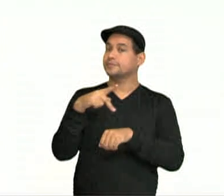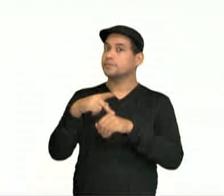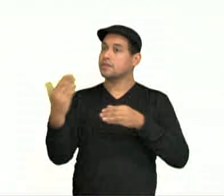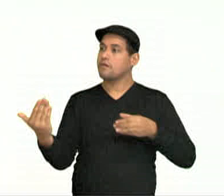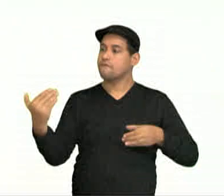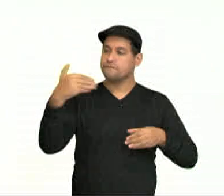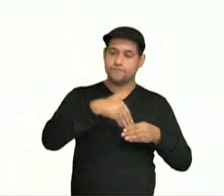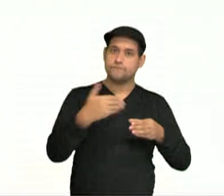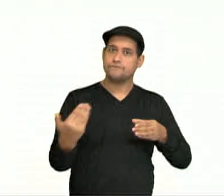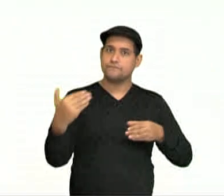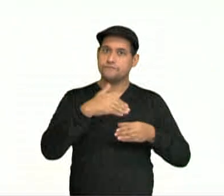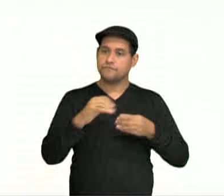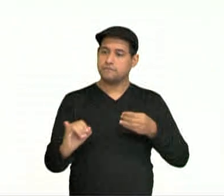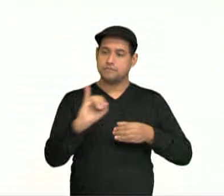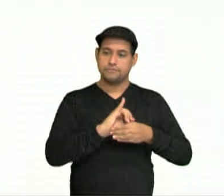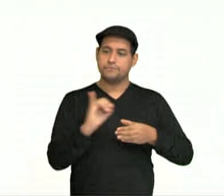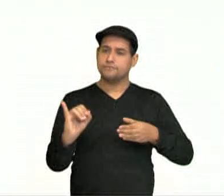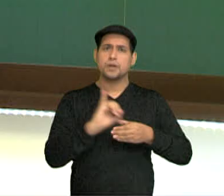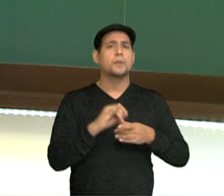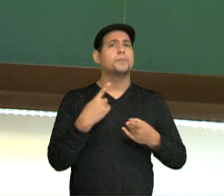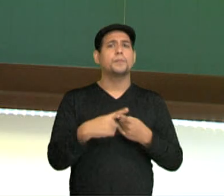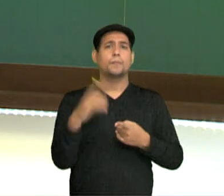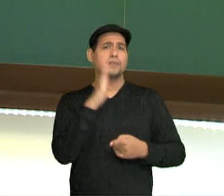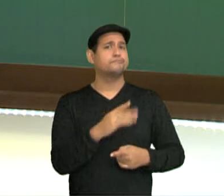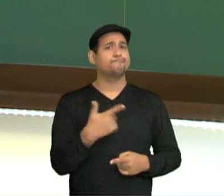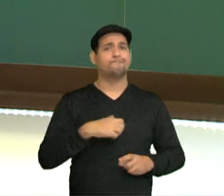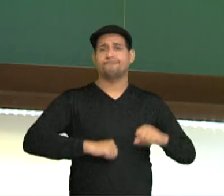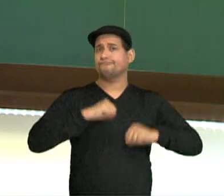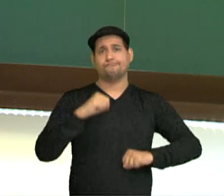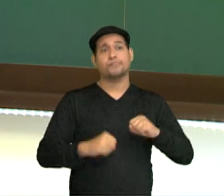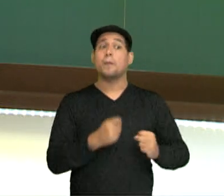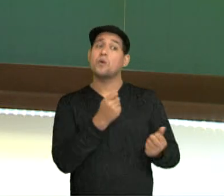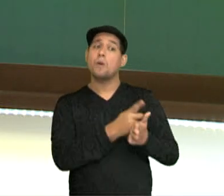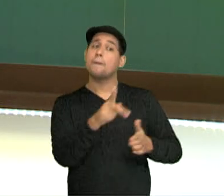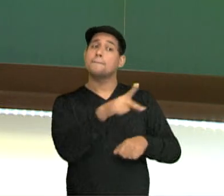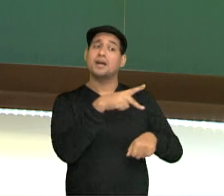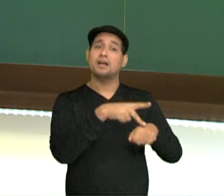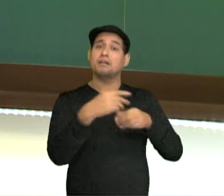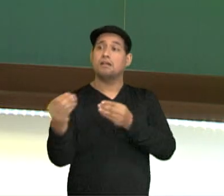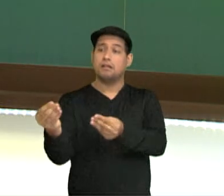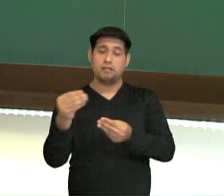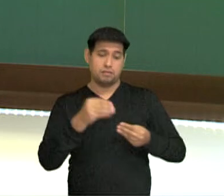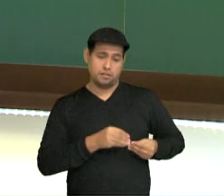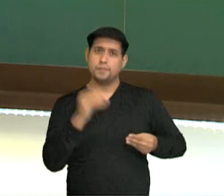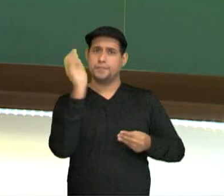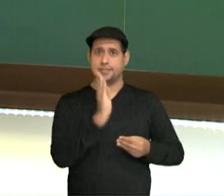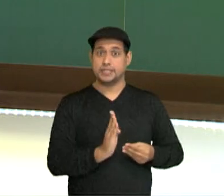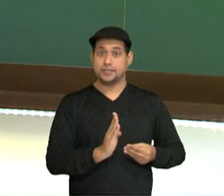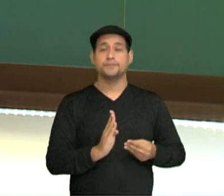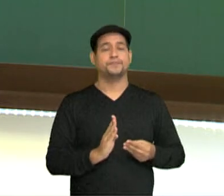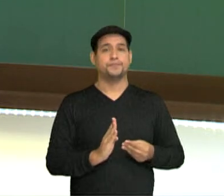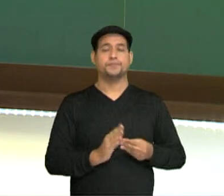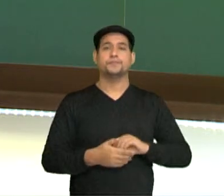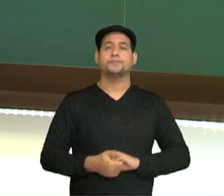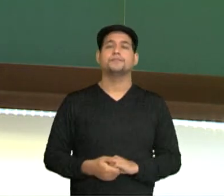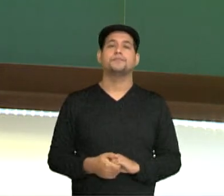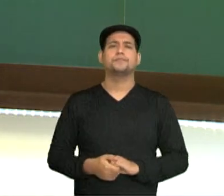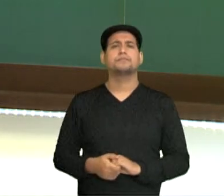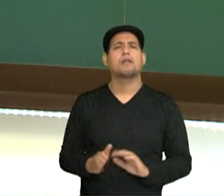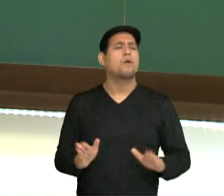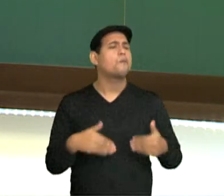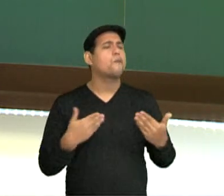produtos industrializados, porque o Brasil não tinha indústria. Então são alguns fatores ali que vão levar à industrialização no Brasil, né?